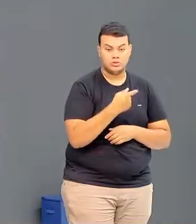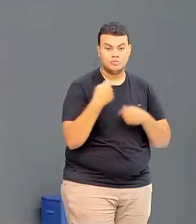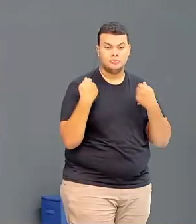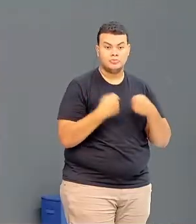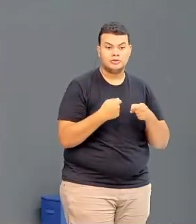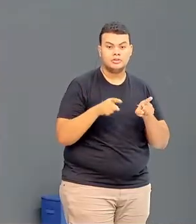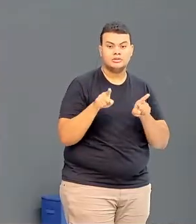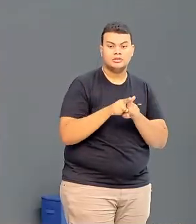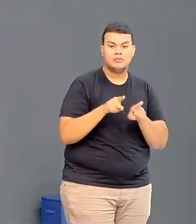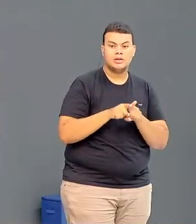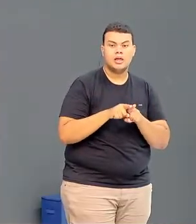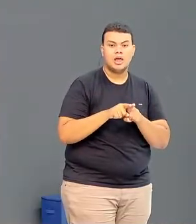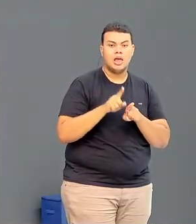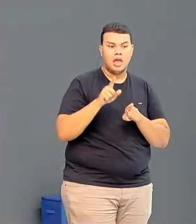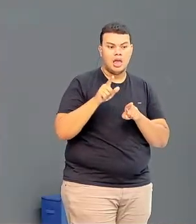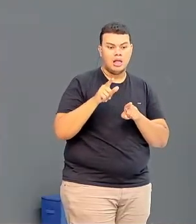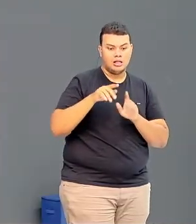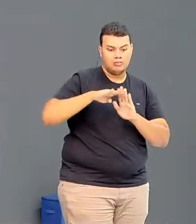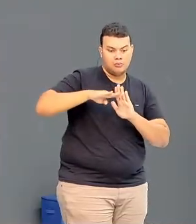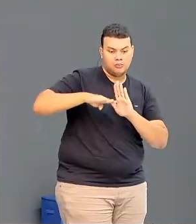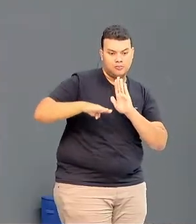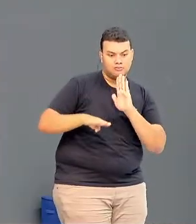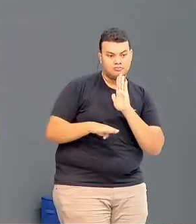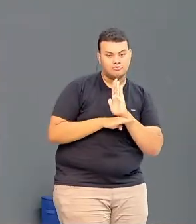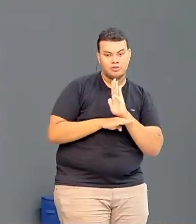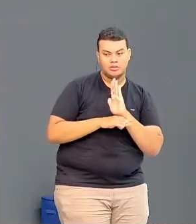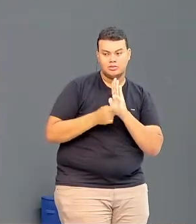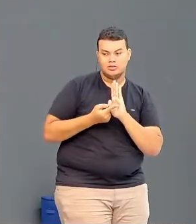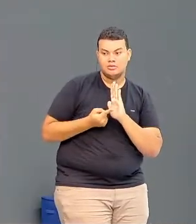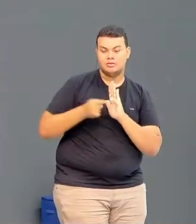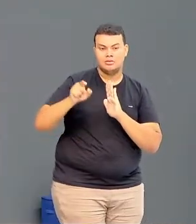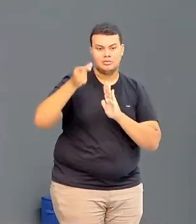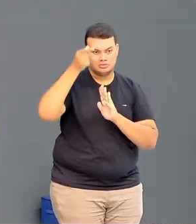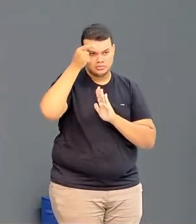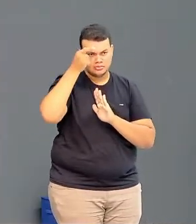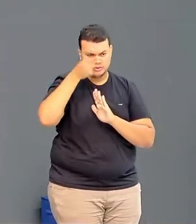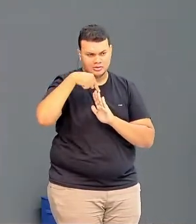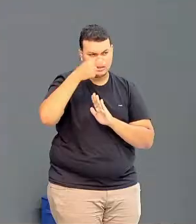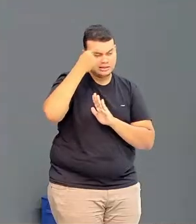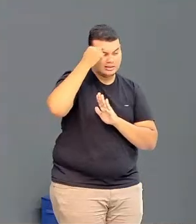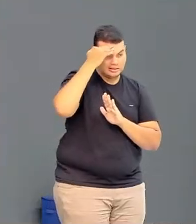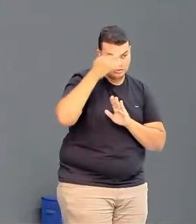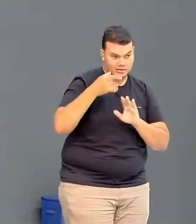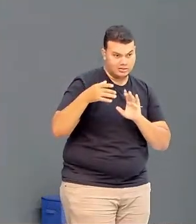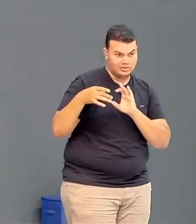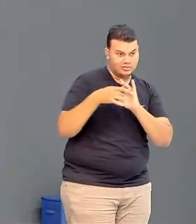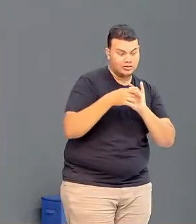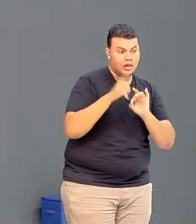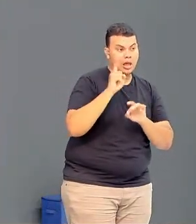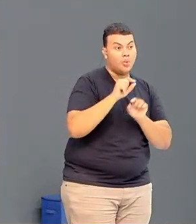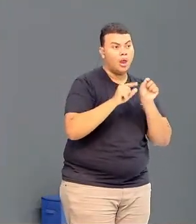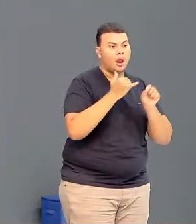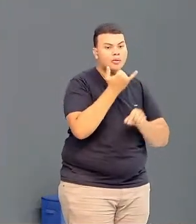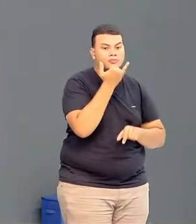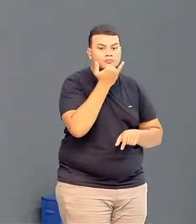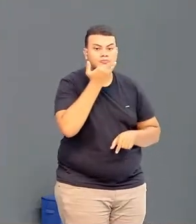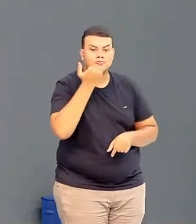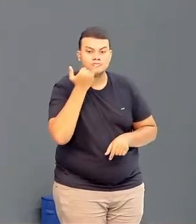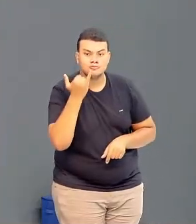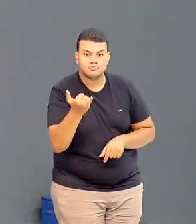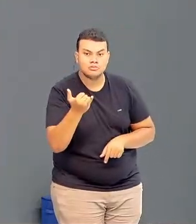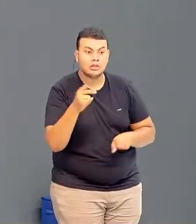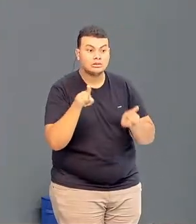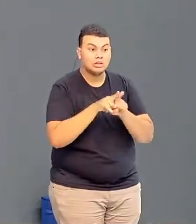em desvantagem em relação a ele. Olha a correlação. Paulo está falando sobre perdão e